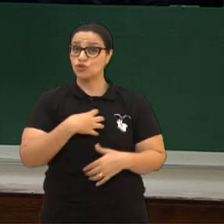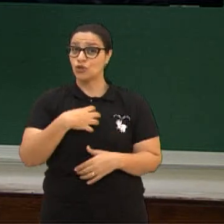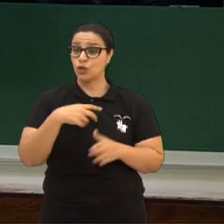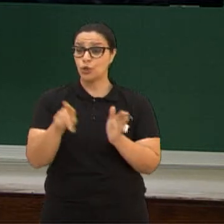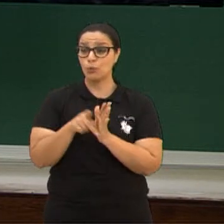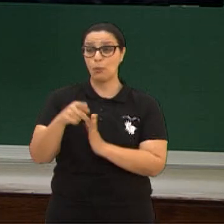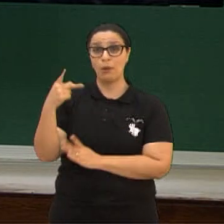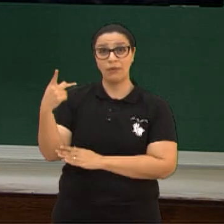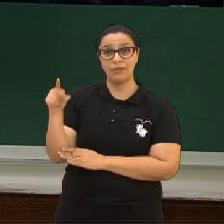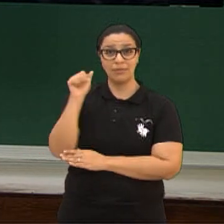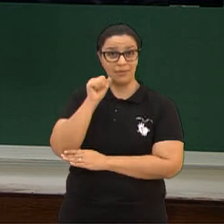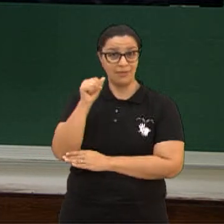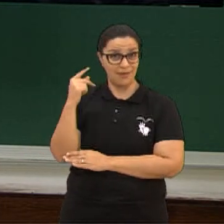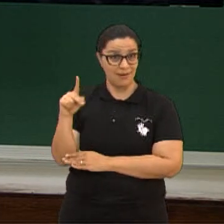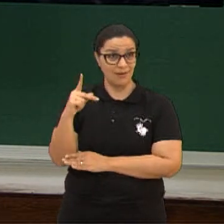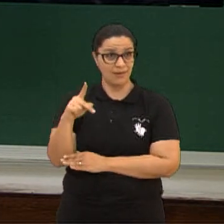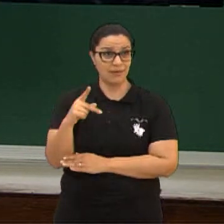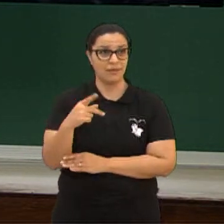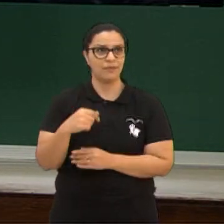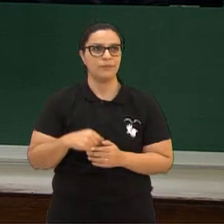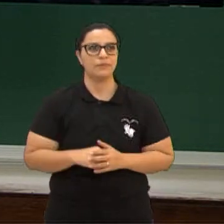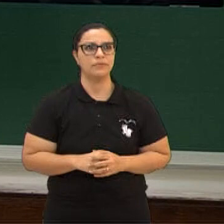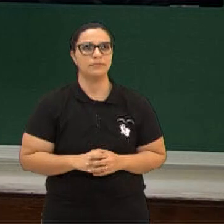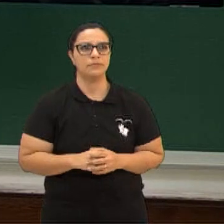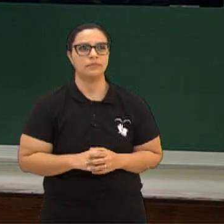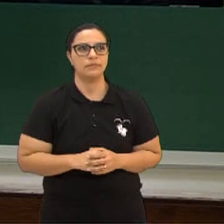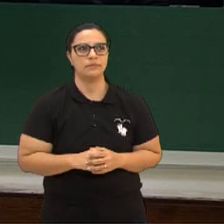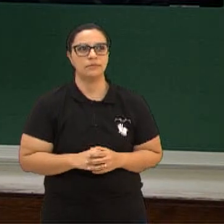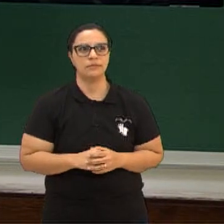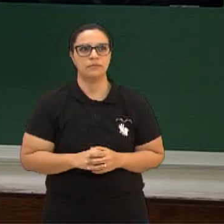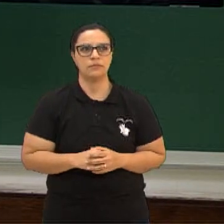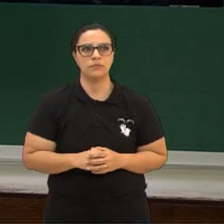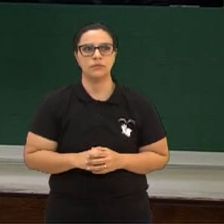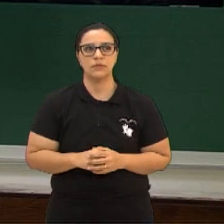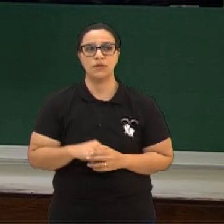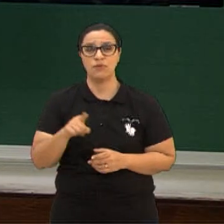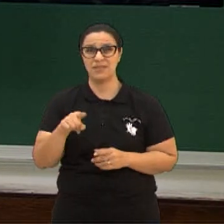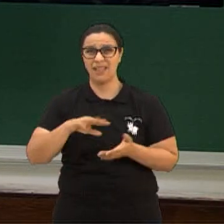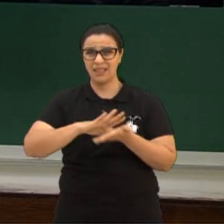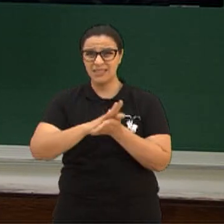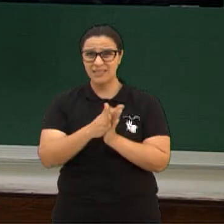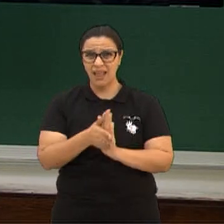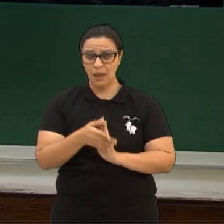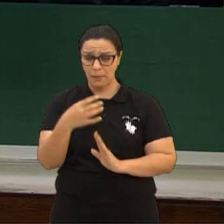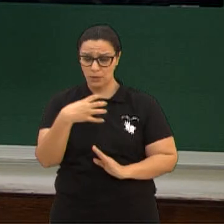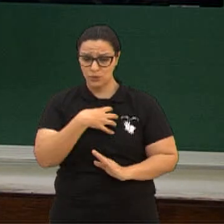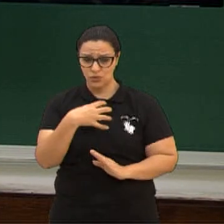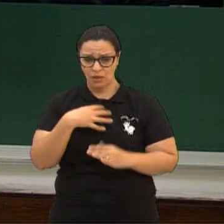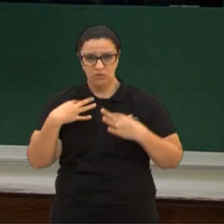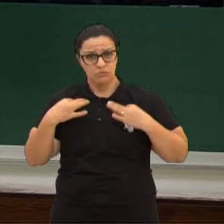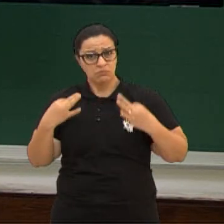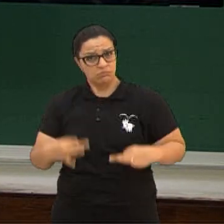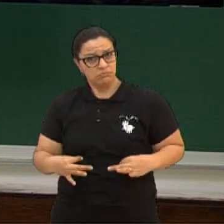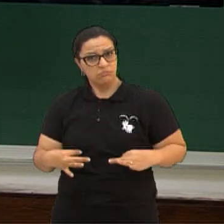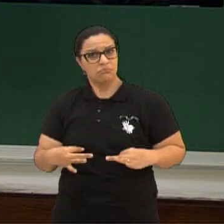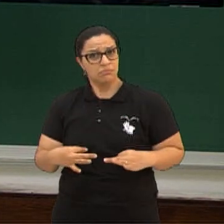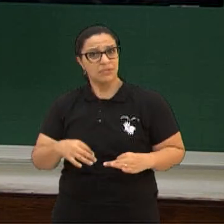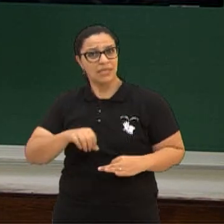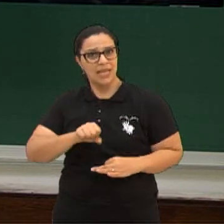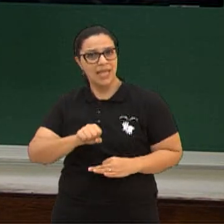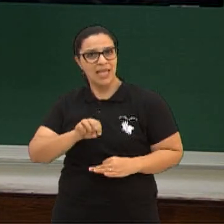dela. Observem. Don't you know you crumple my style? Estraga o meu estilo? Não